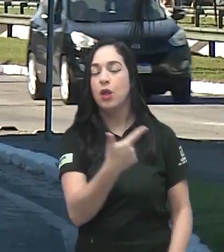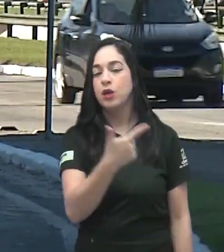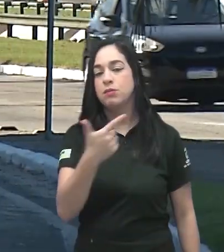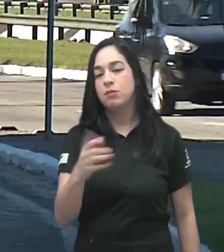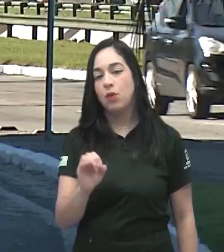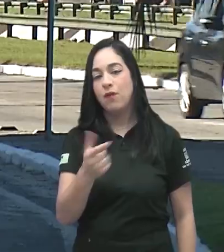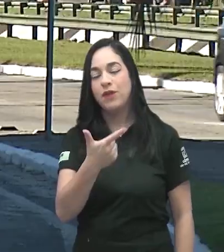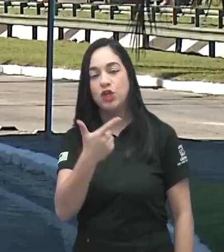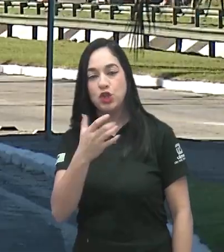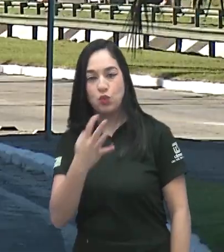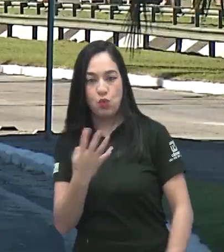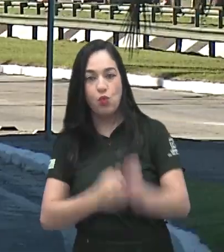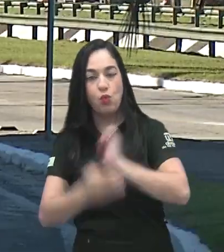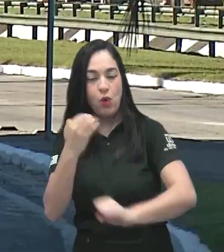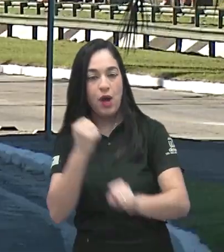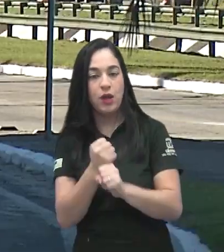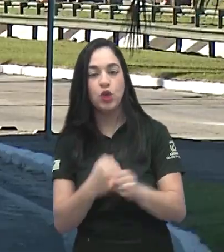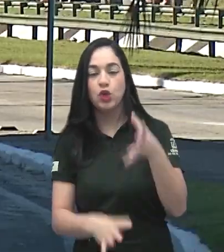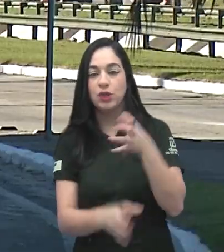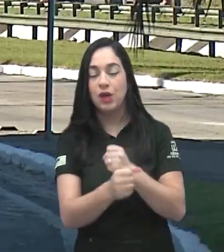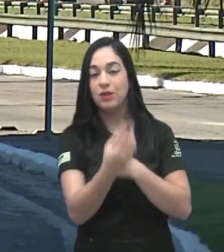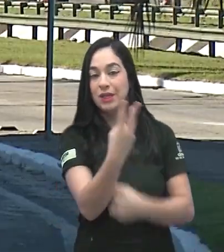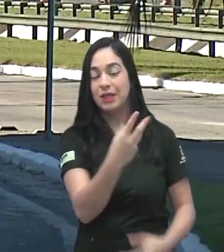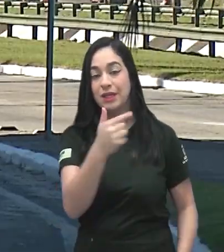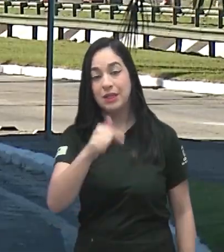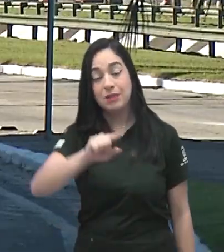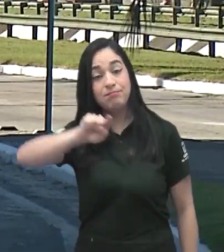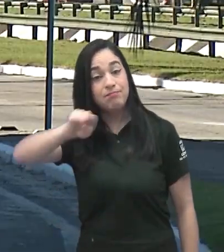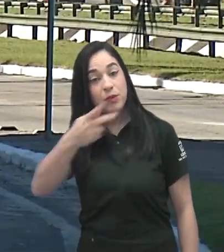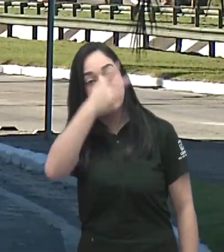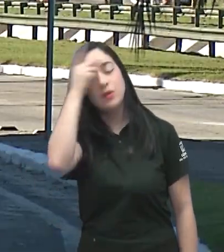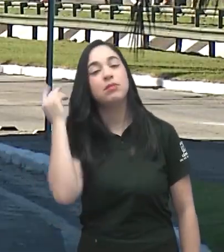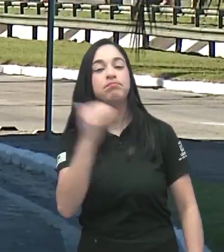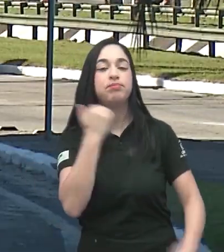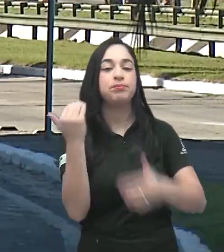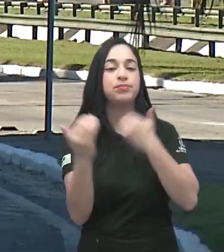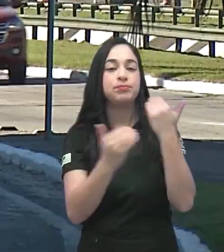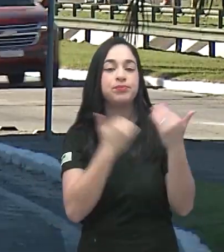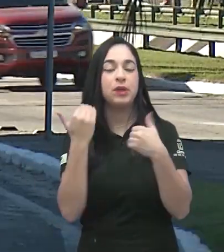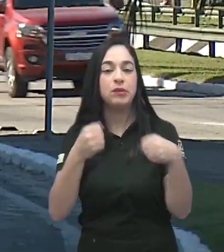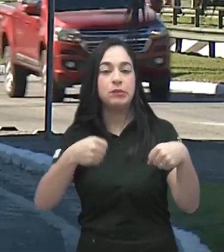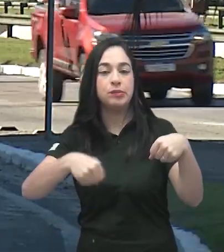Brasil registrou 37 mil mortes no trânsito. Esses